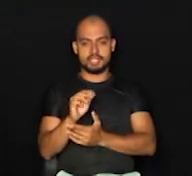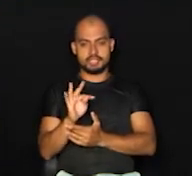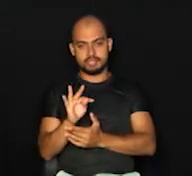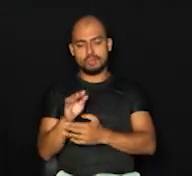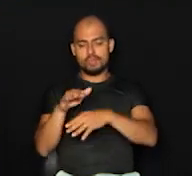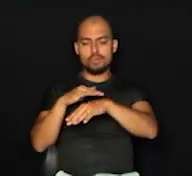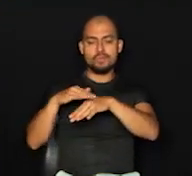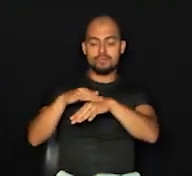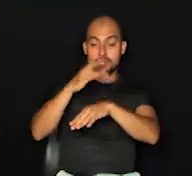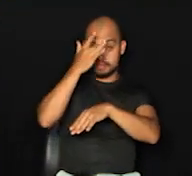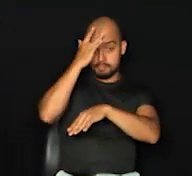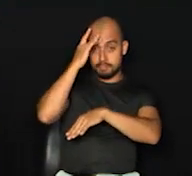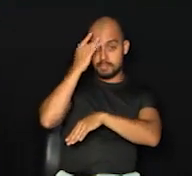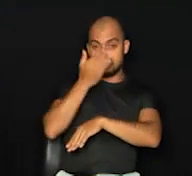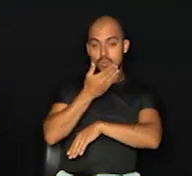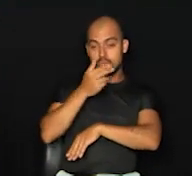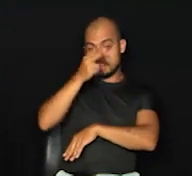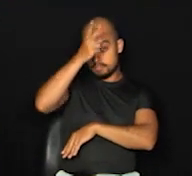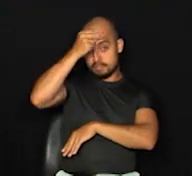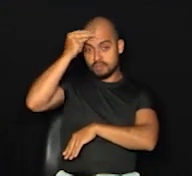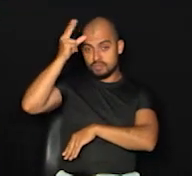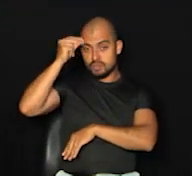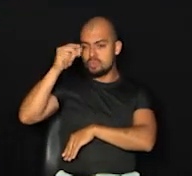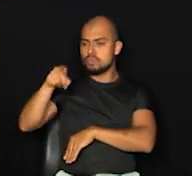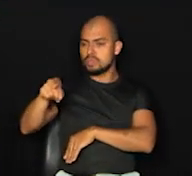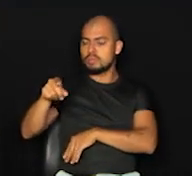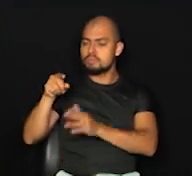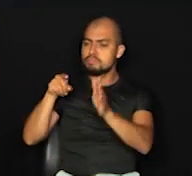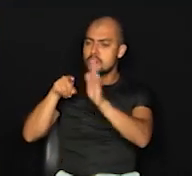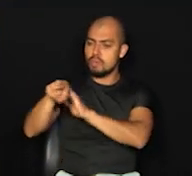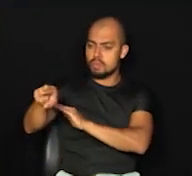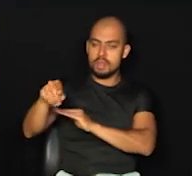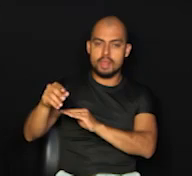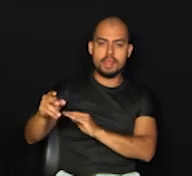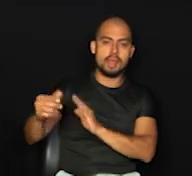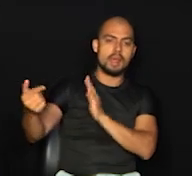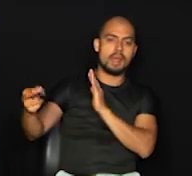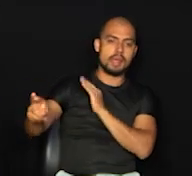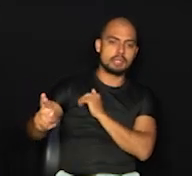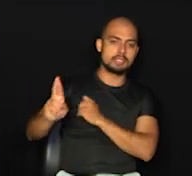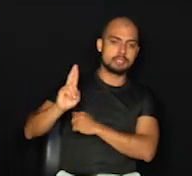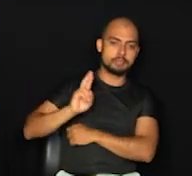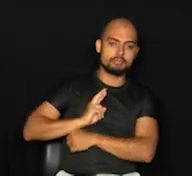da prefeitura falando sobre alguma dúvida da Covid-19 ou relação a